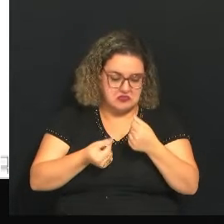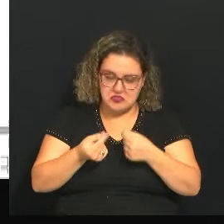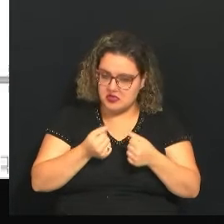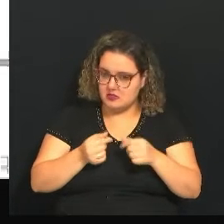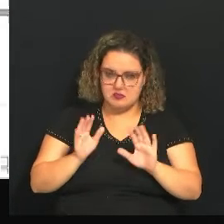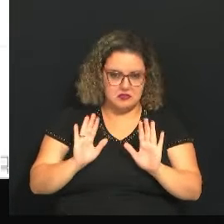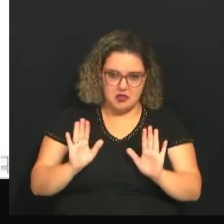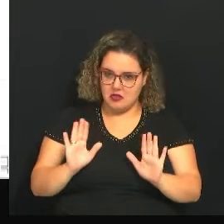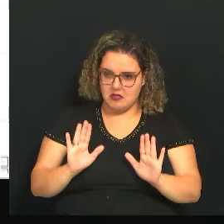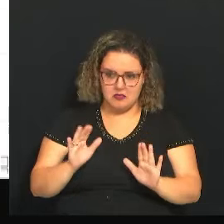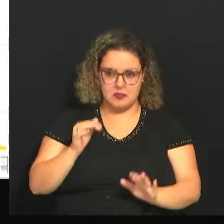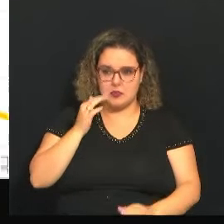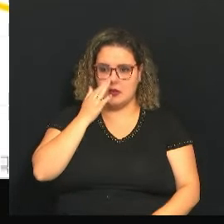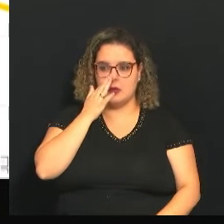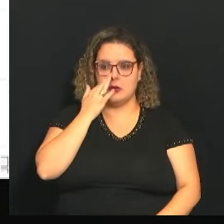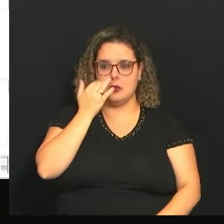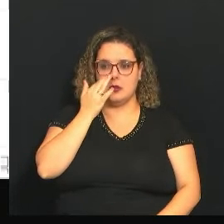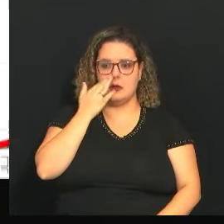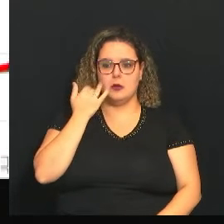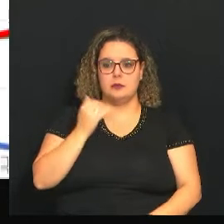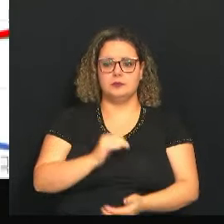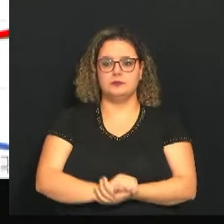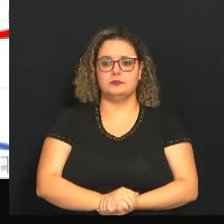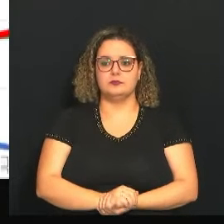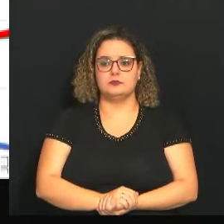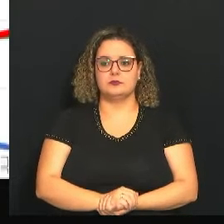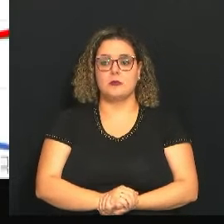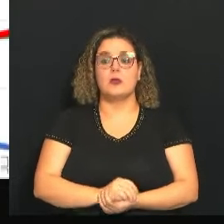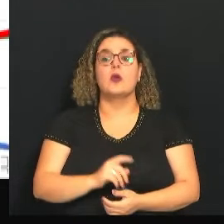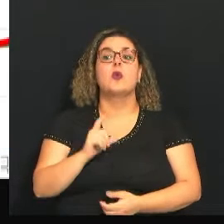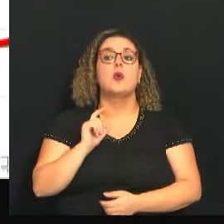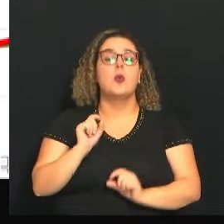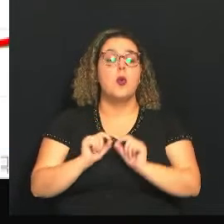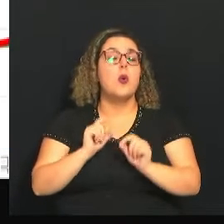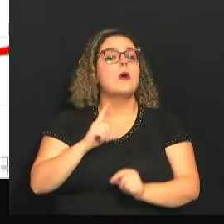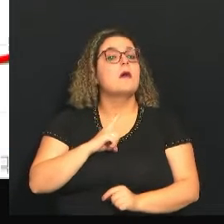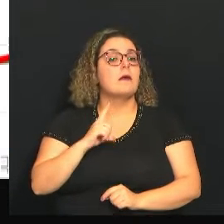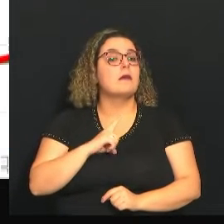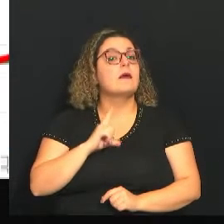tá? E que o que há, de fato, é